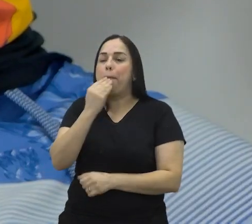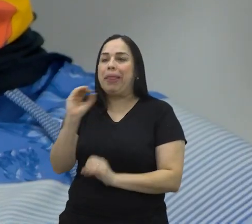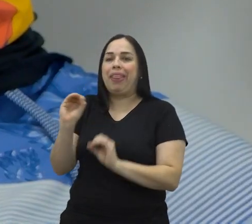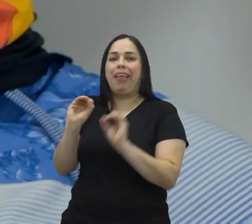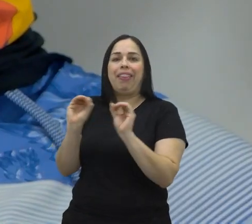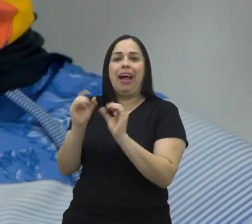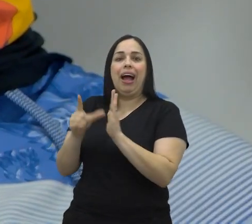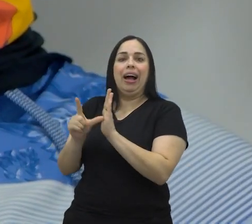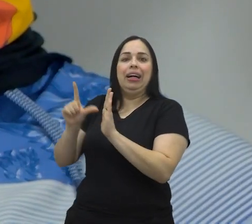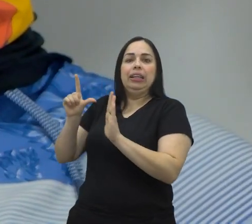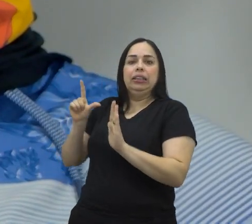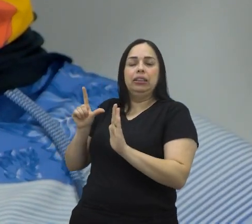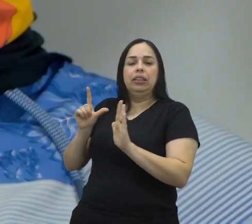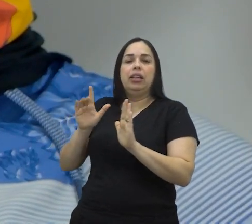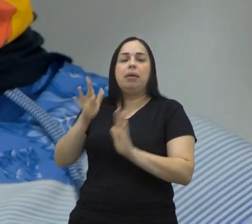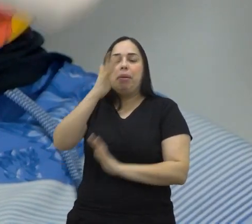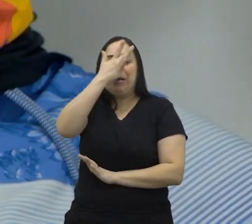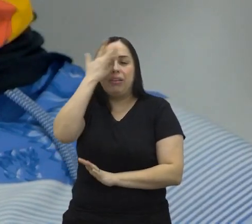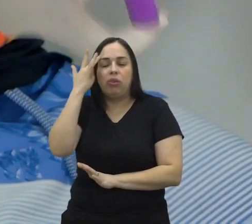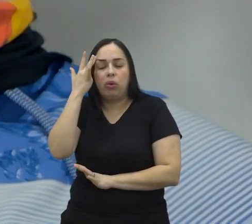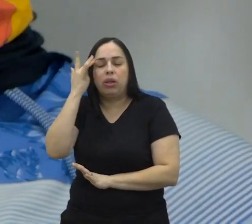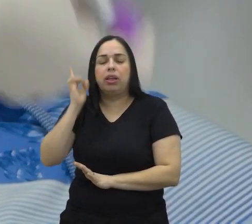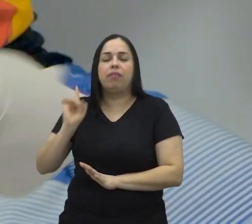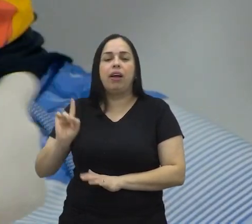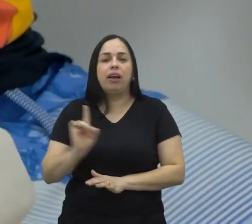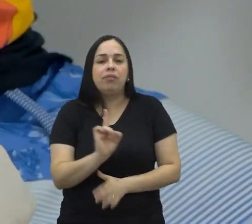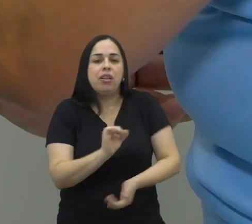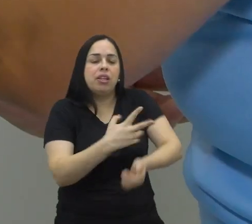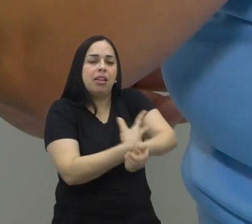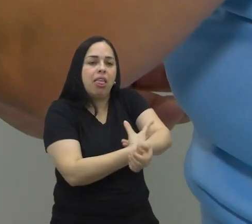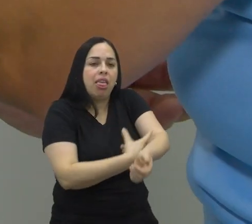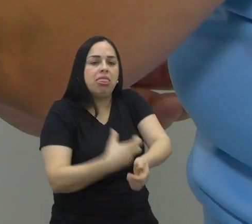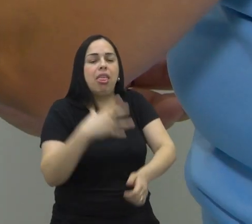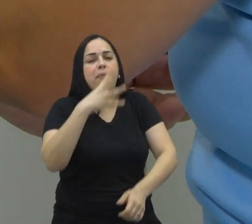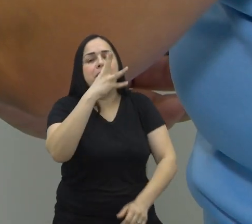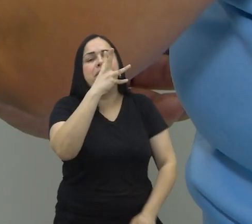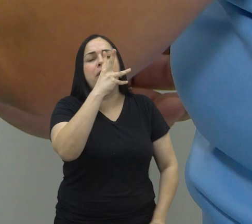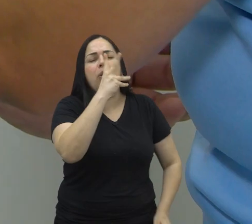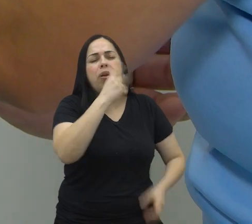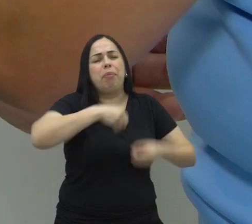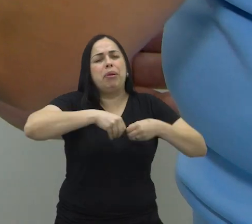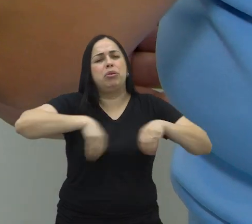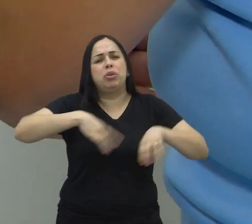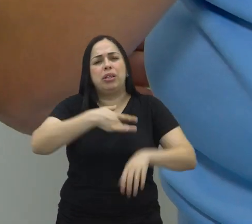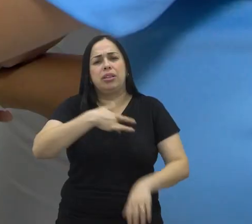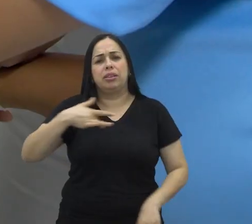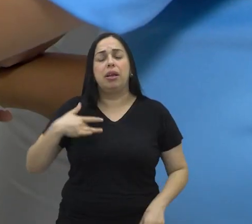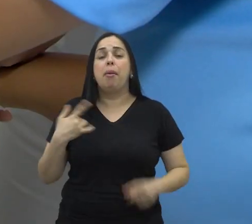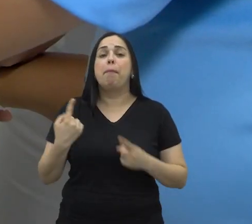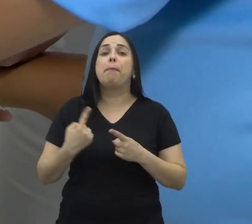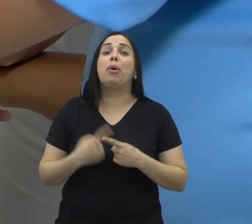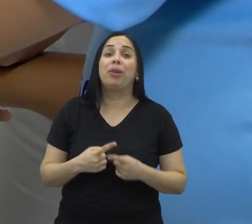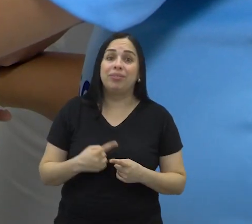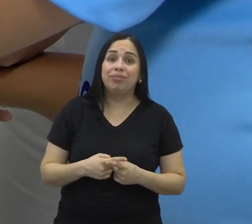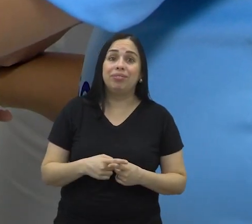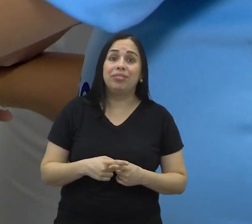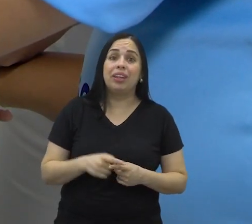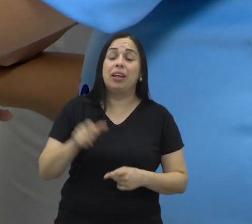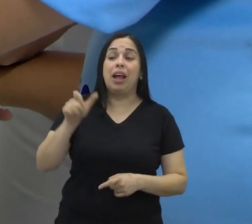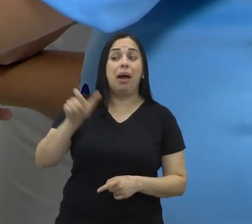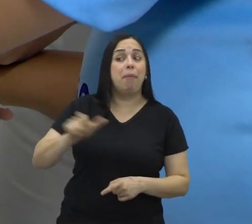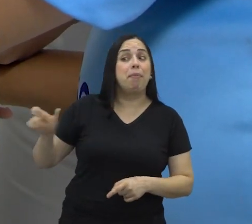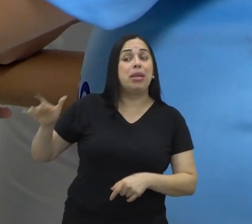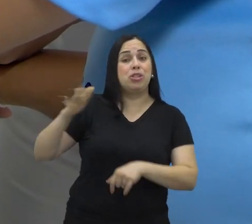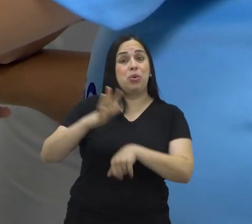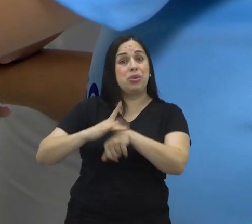quem tem diabetes, a demora no atendimento para coletar o exame pode trazer prejuízos à saúde. Isso porque pessoas